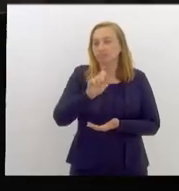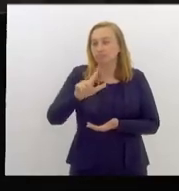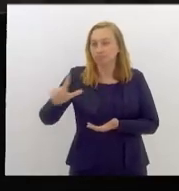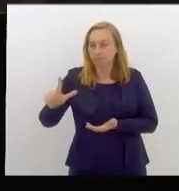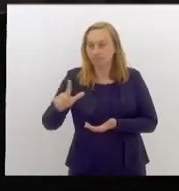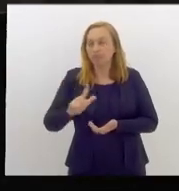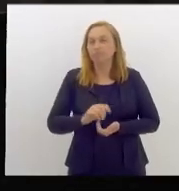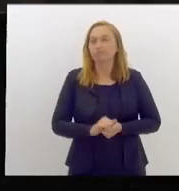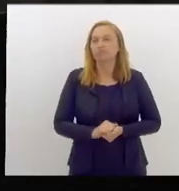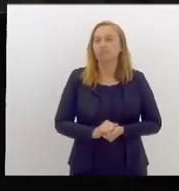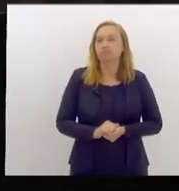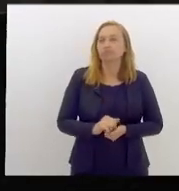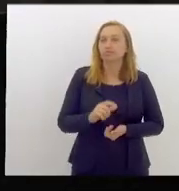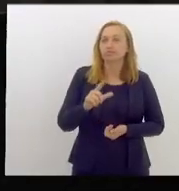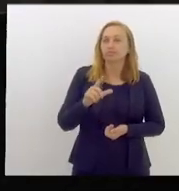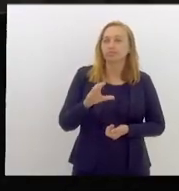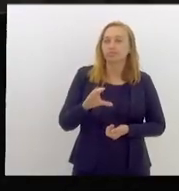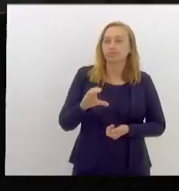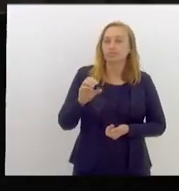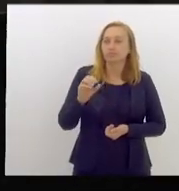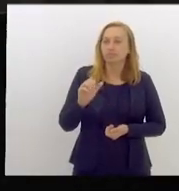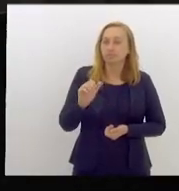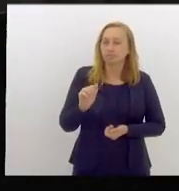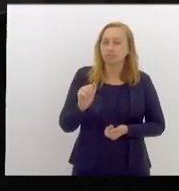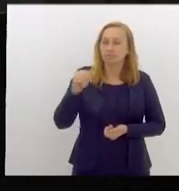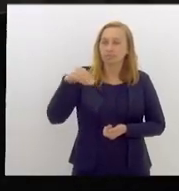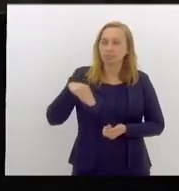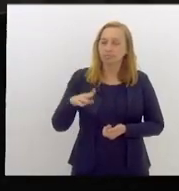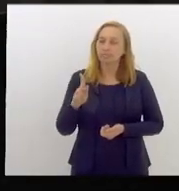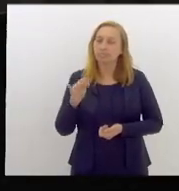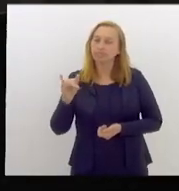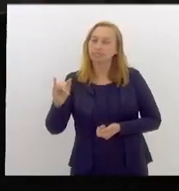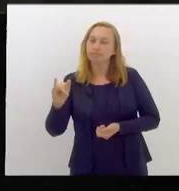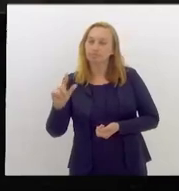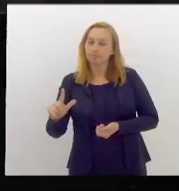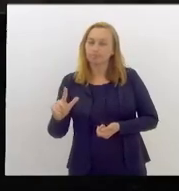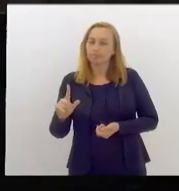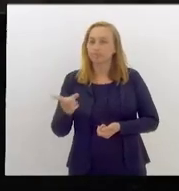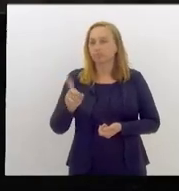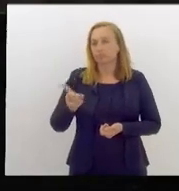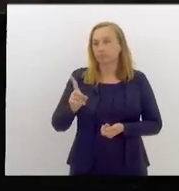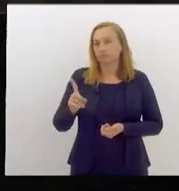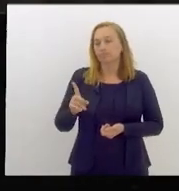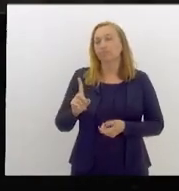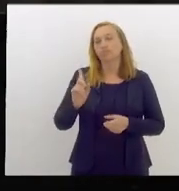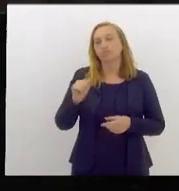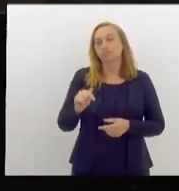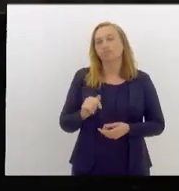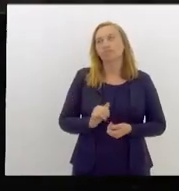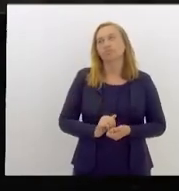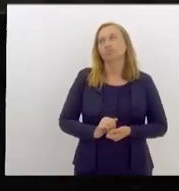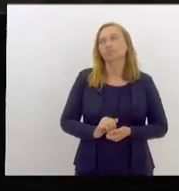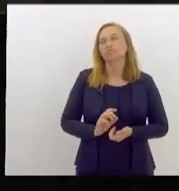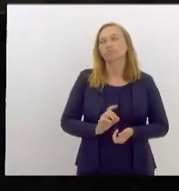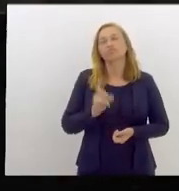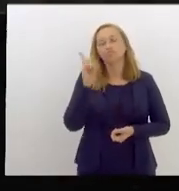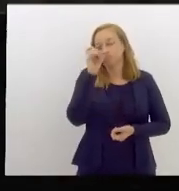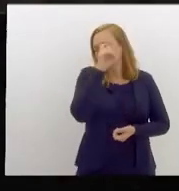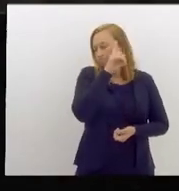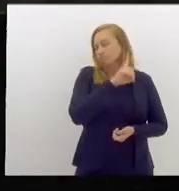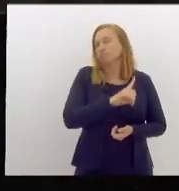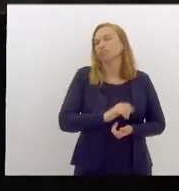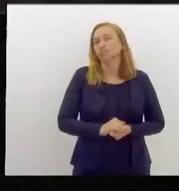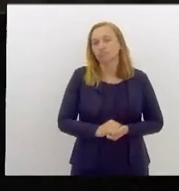Brant o câmbio né dos dólares americanos Então na verdade é muito muito difícil